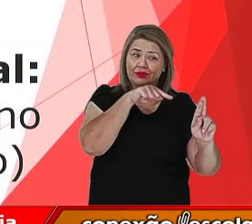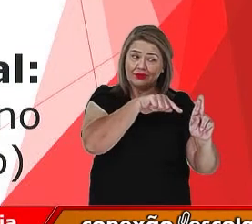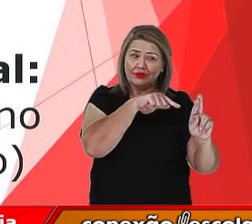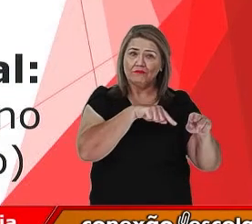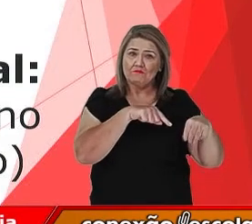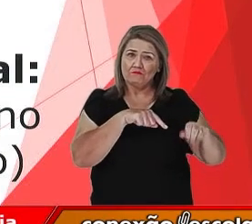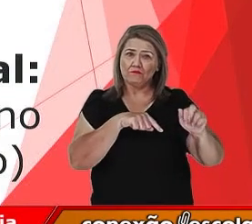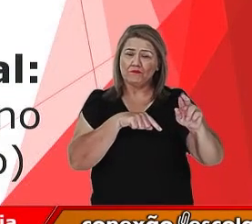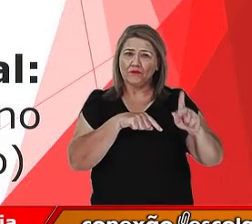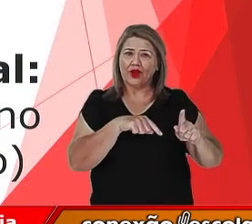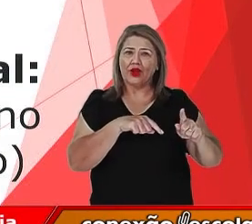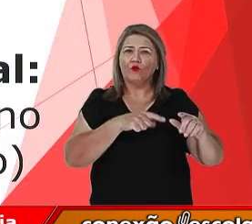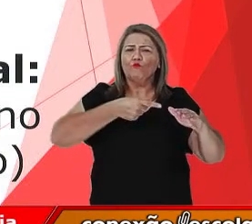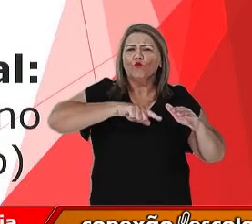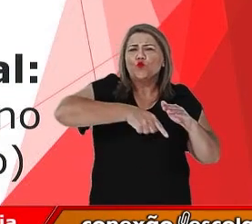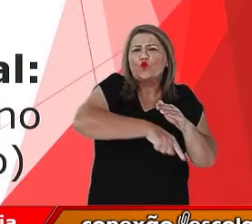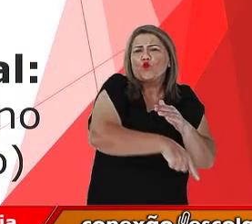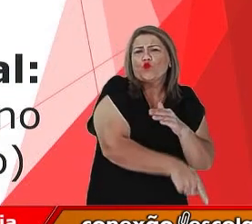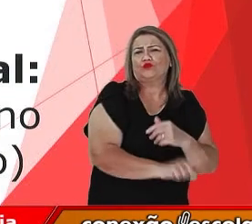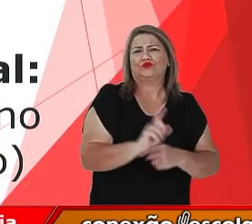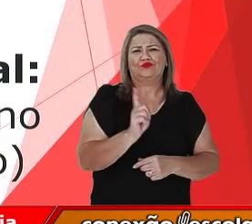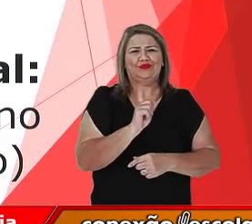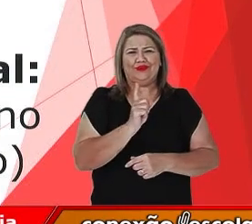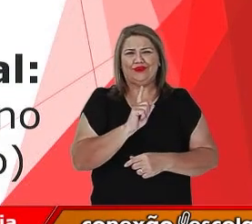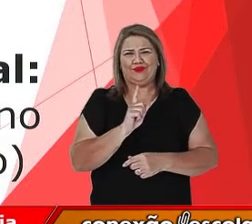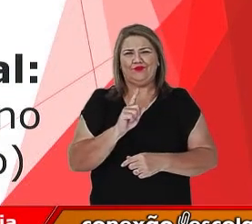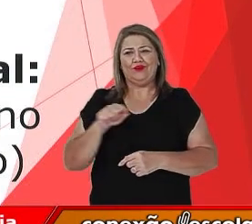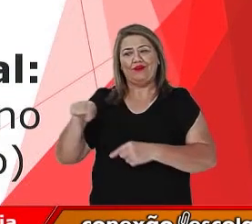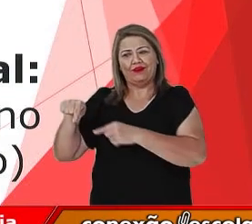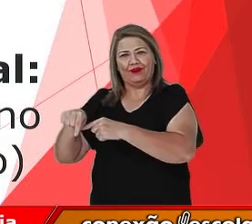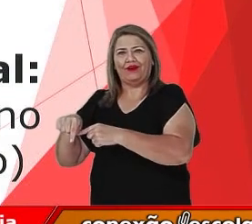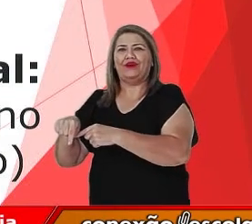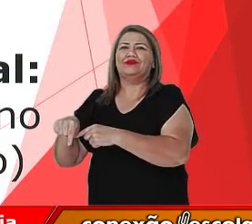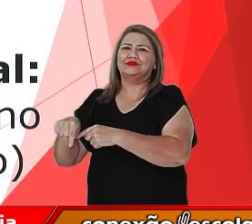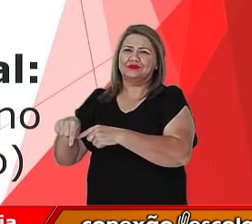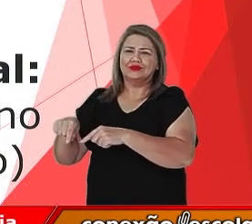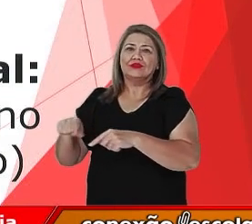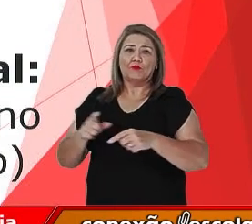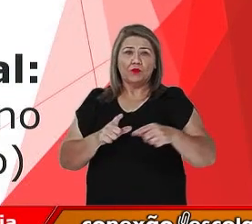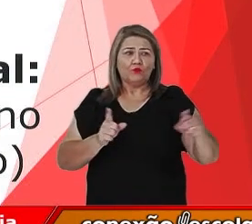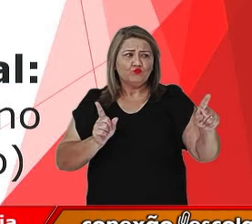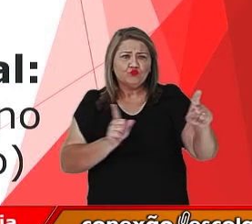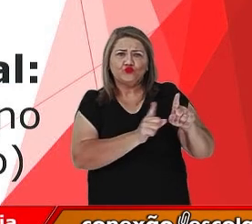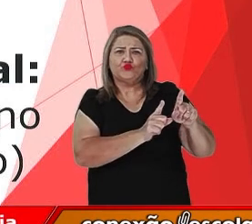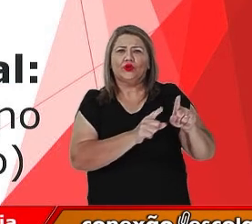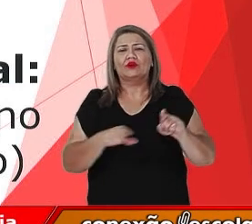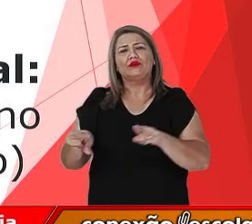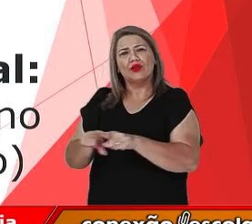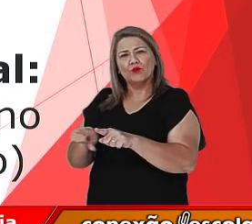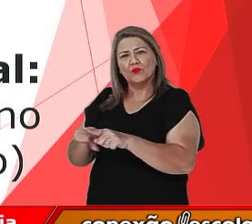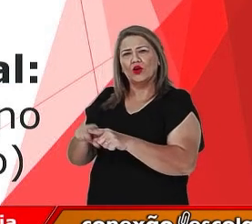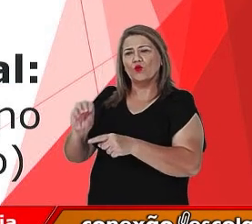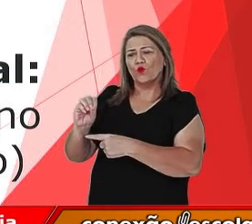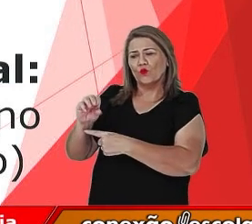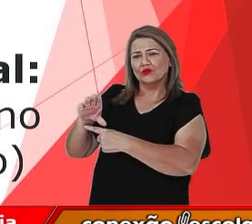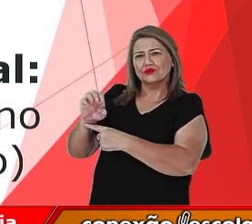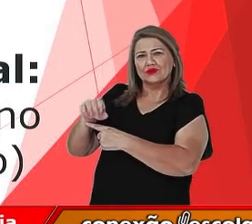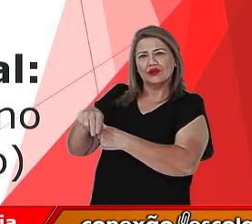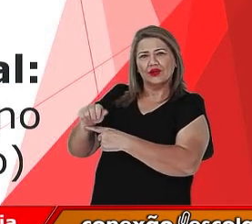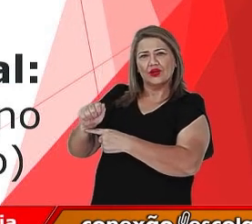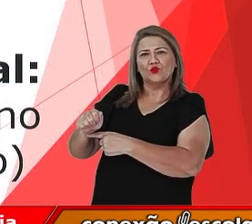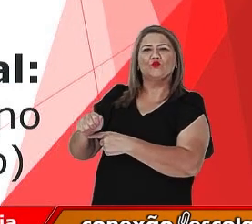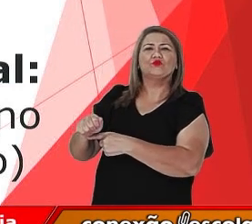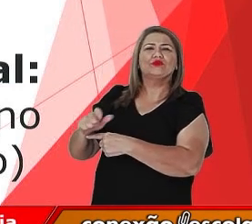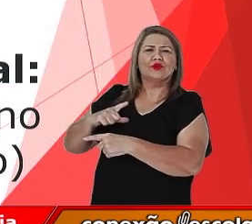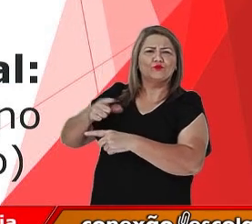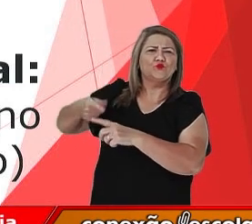menor profundidade e extensão que os oceanos, além de águas com temperatura